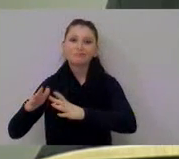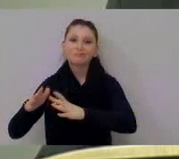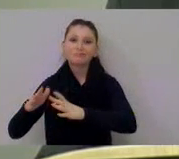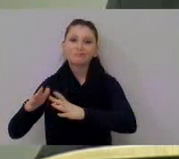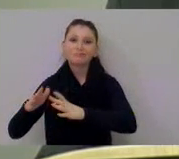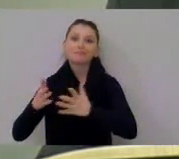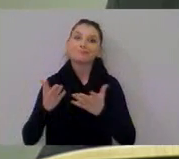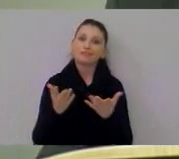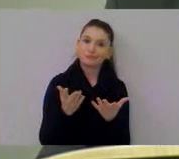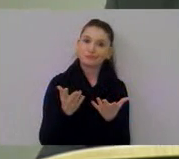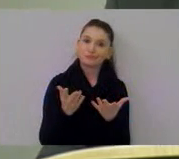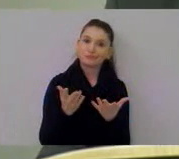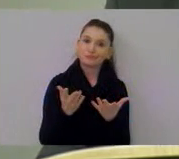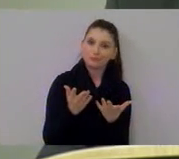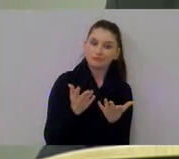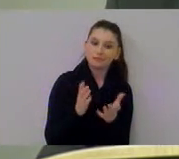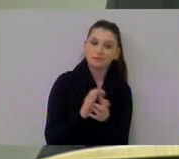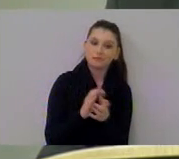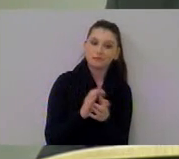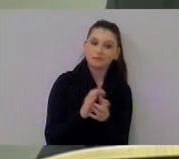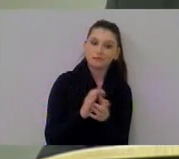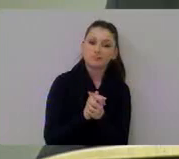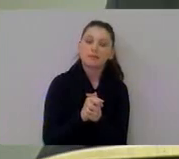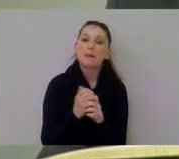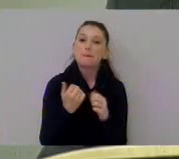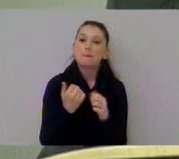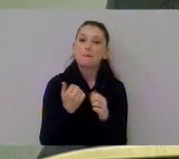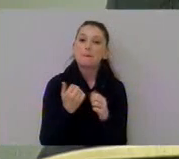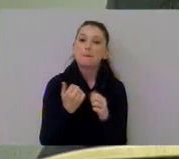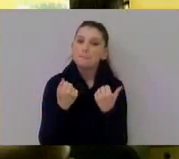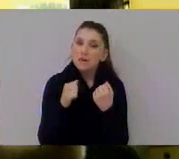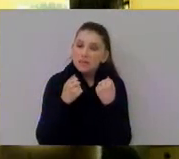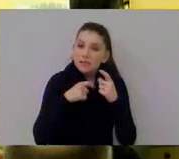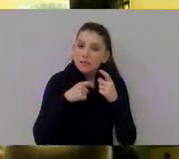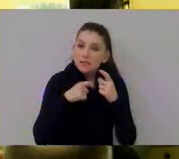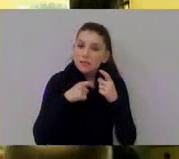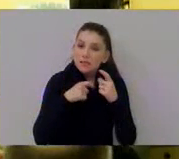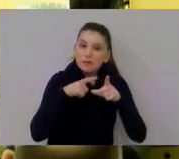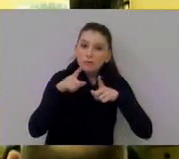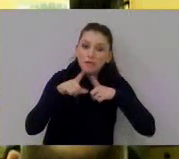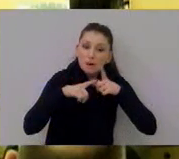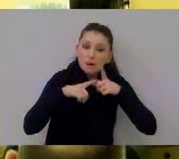que começar a fazer serviço de primeira.